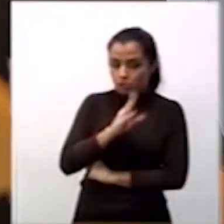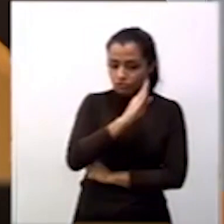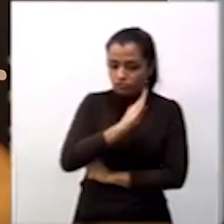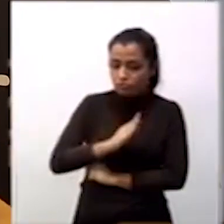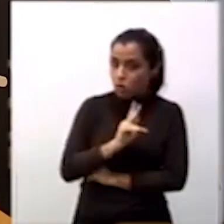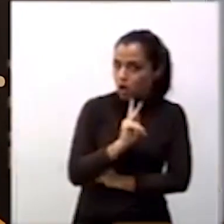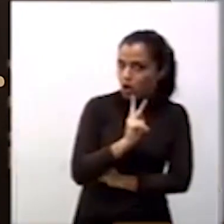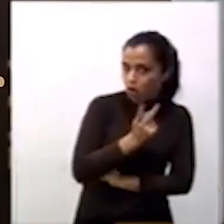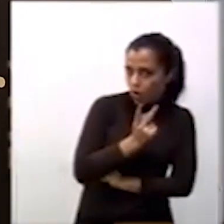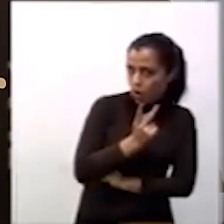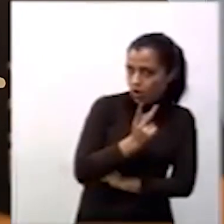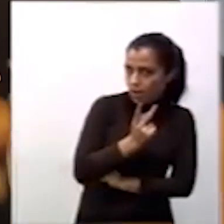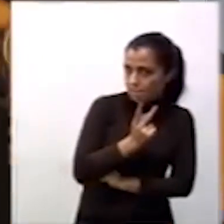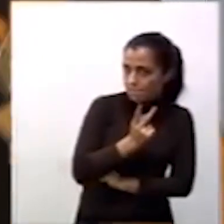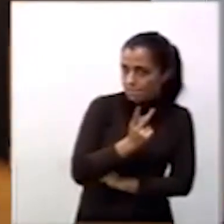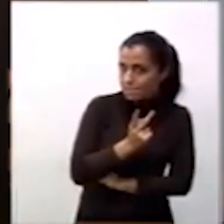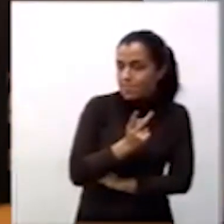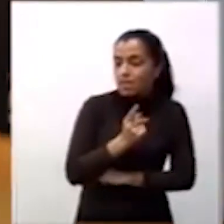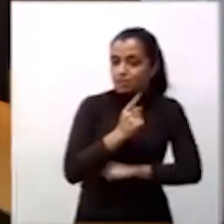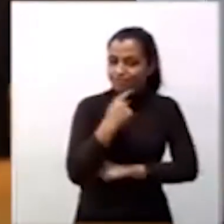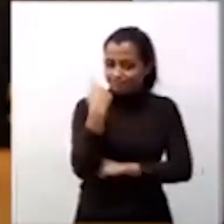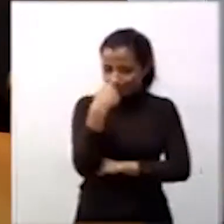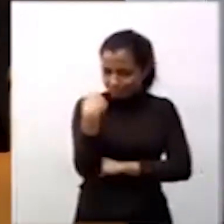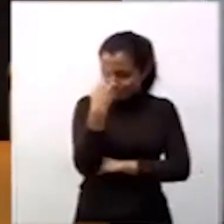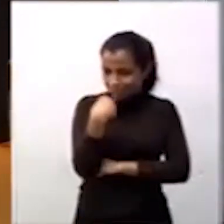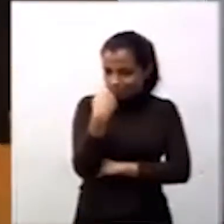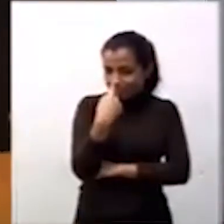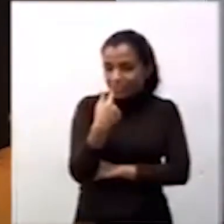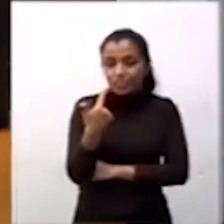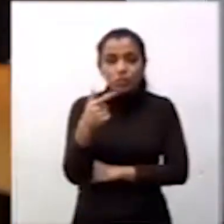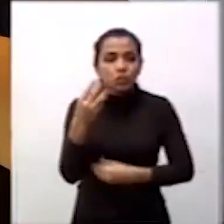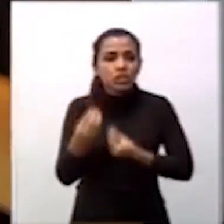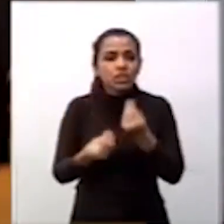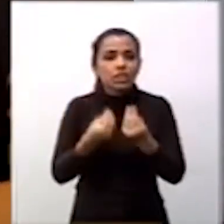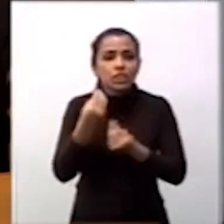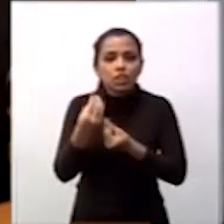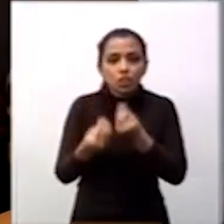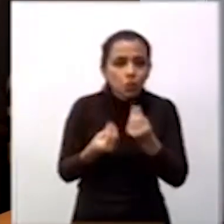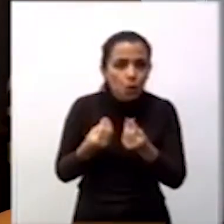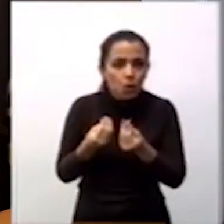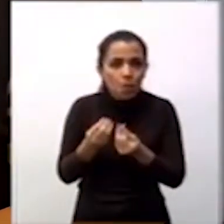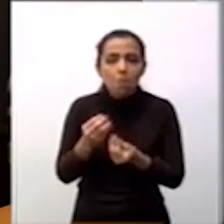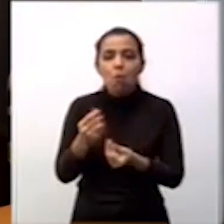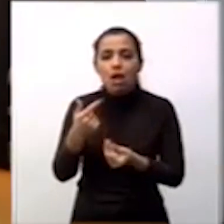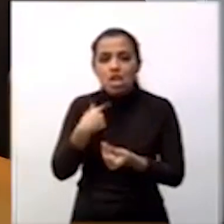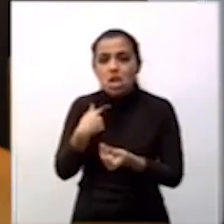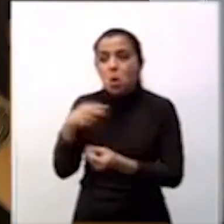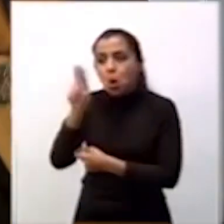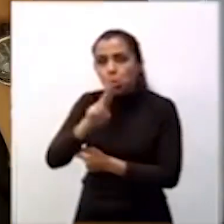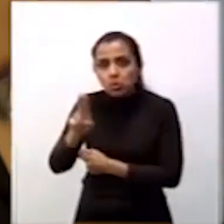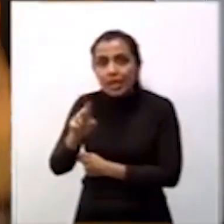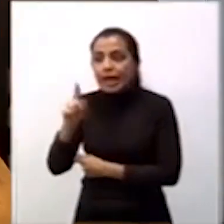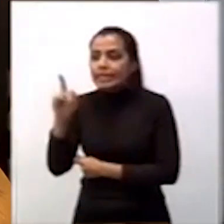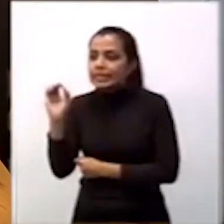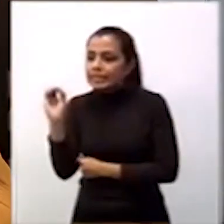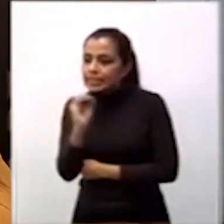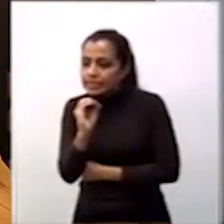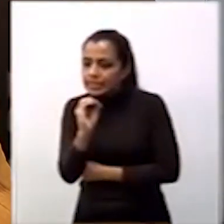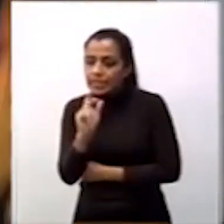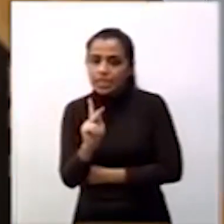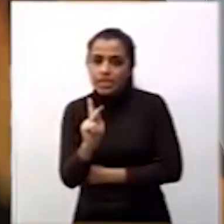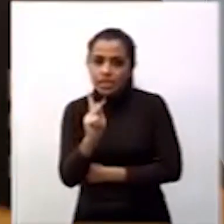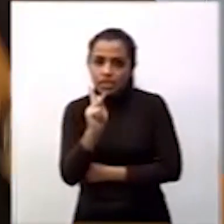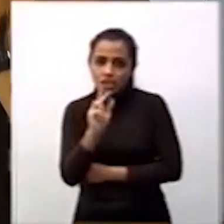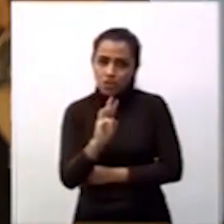Eu não consigo transformar em 100 kWh de energia luminosa. Tem sempre uma porção de calor